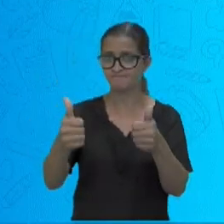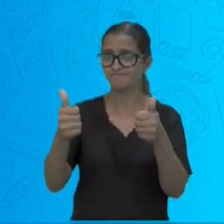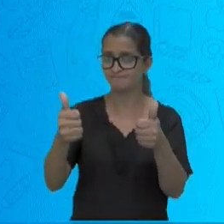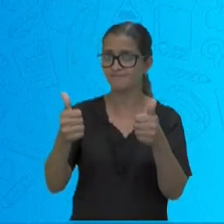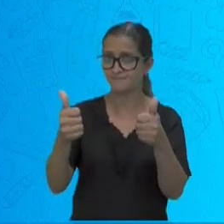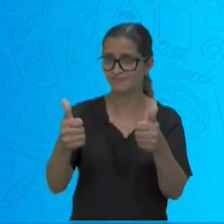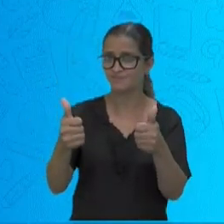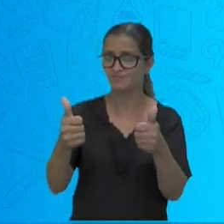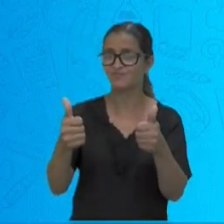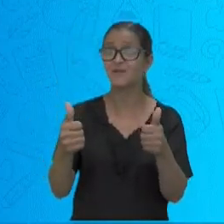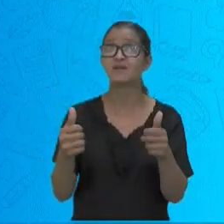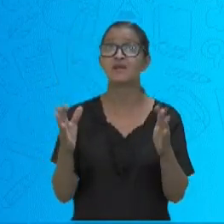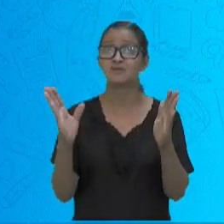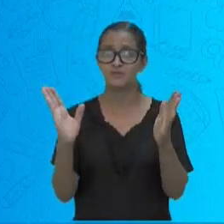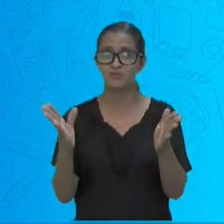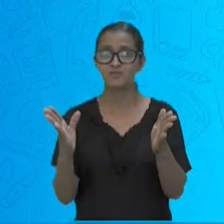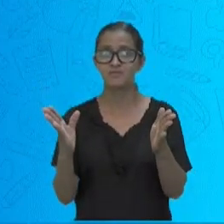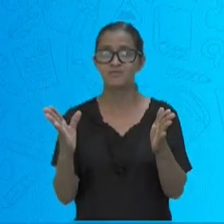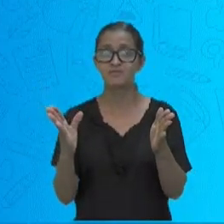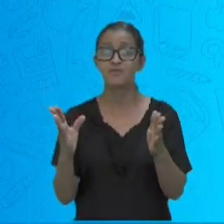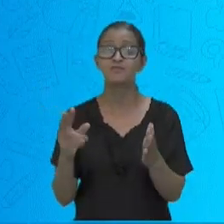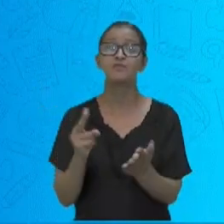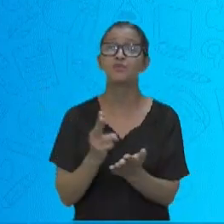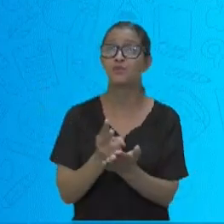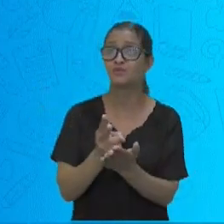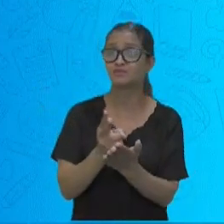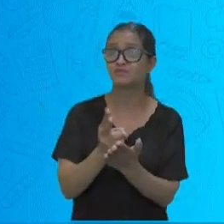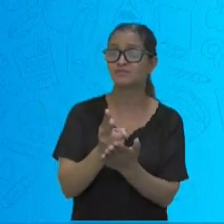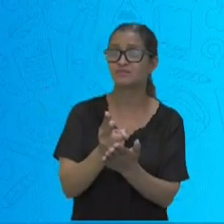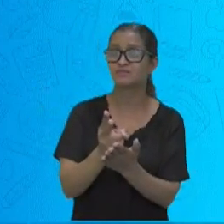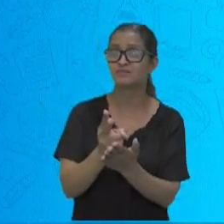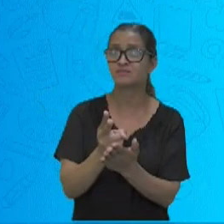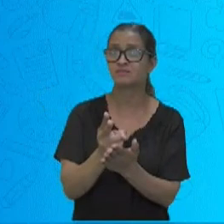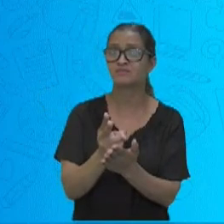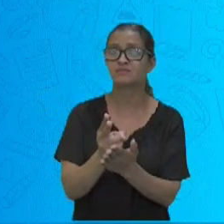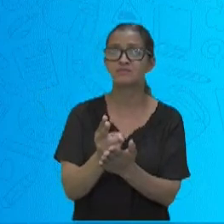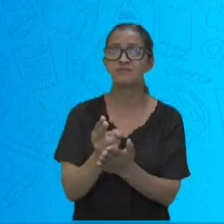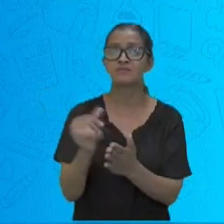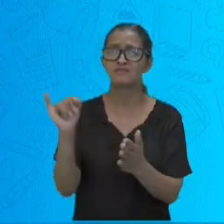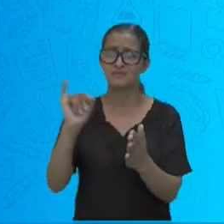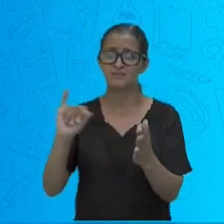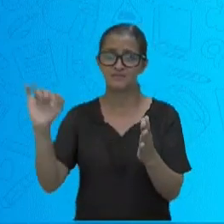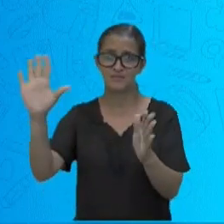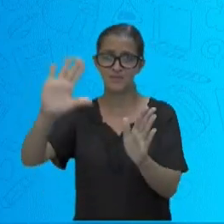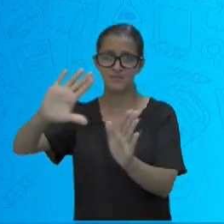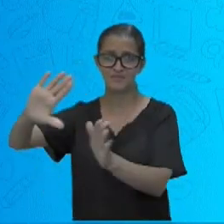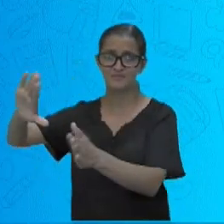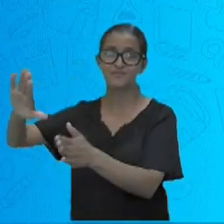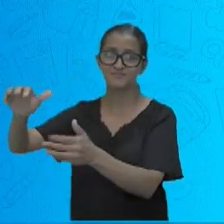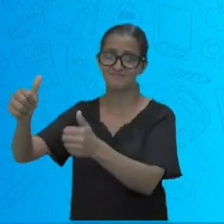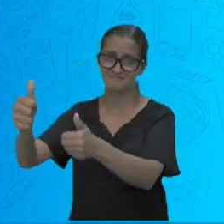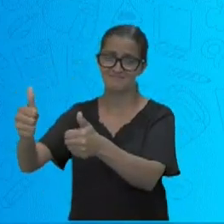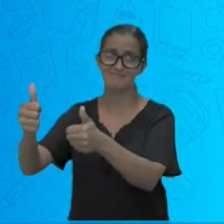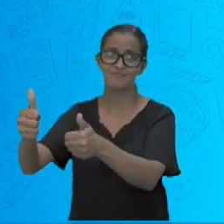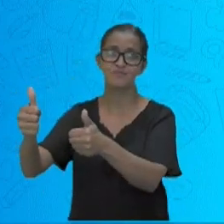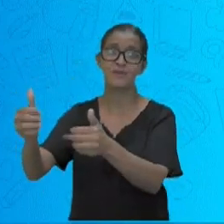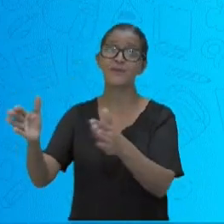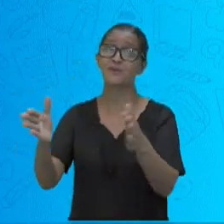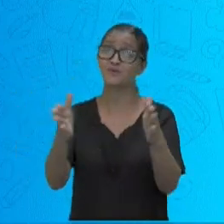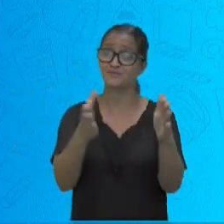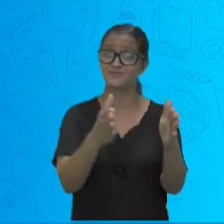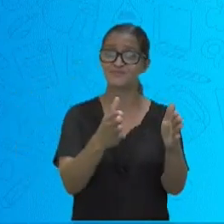Nós vamos aqui agora, então, continuar. Fechamos a nossa legenda, tá?